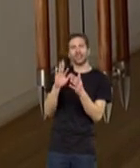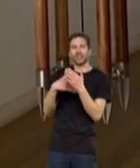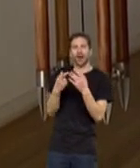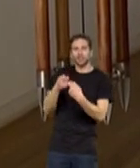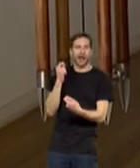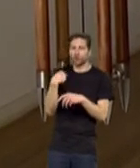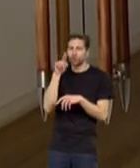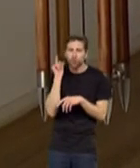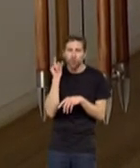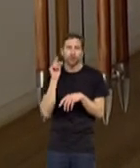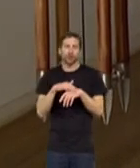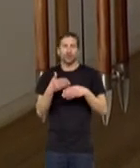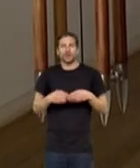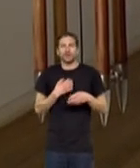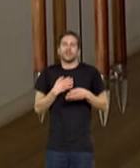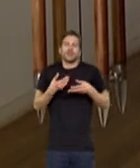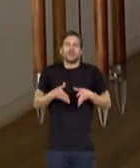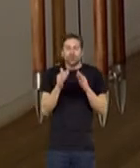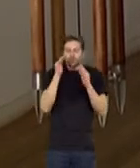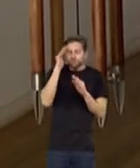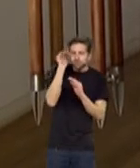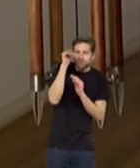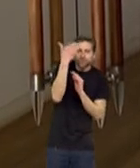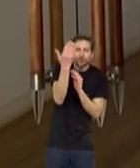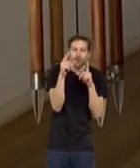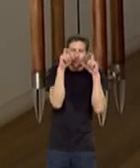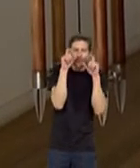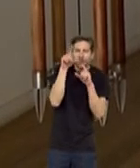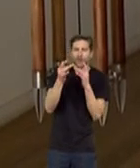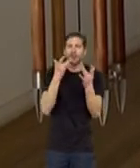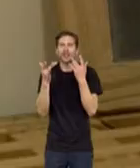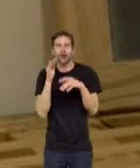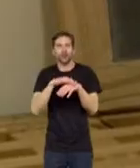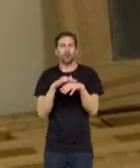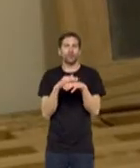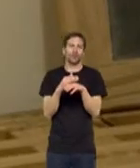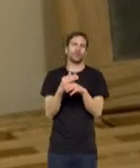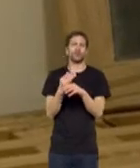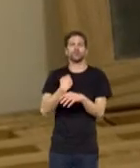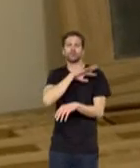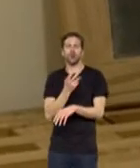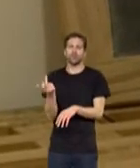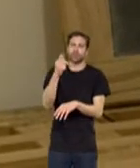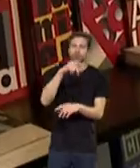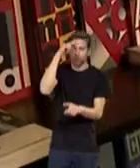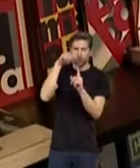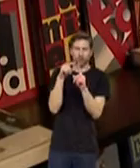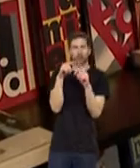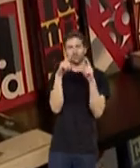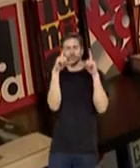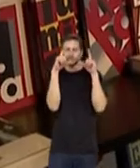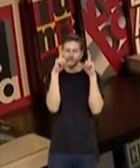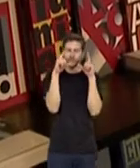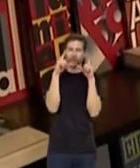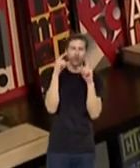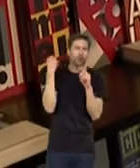para o teatro simultaneamente em Coimbra, quando vim estudar psicologia para a cidade. Foi, de facto, através de uma formação